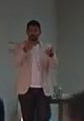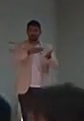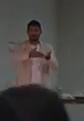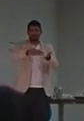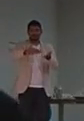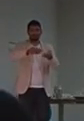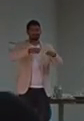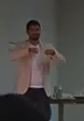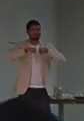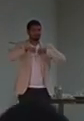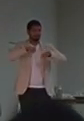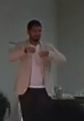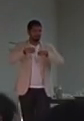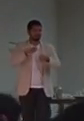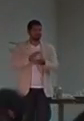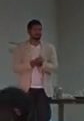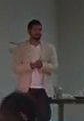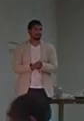nosso debate.